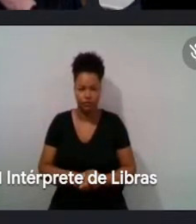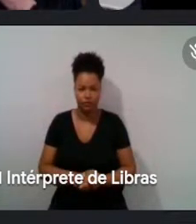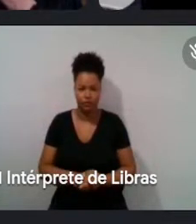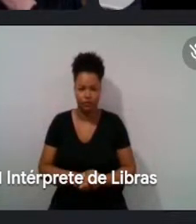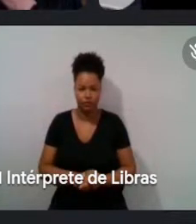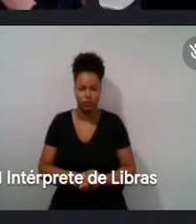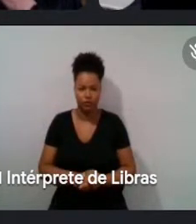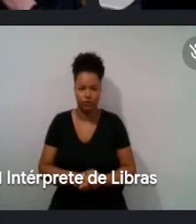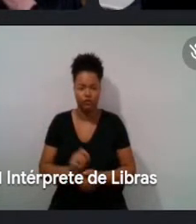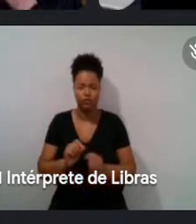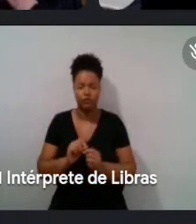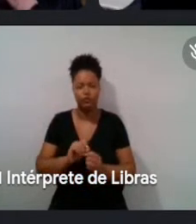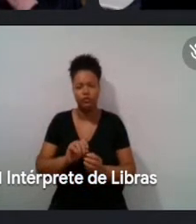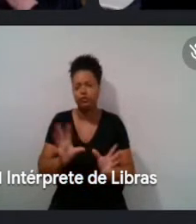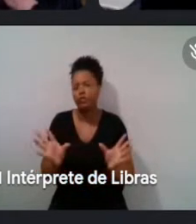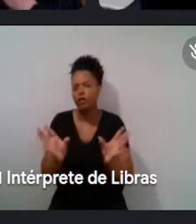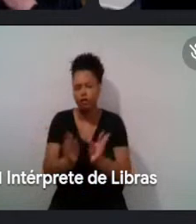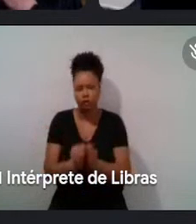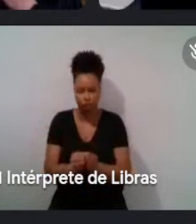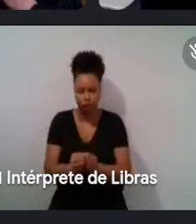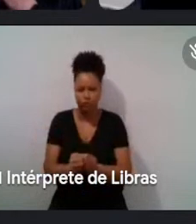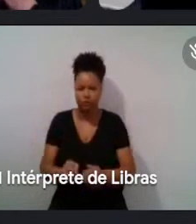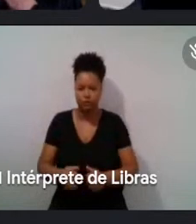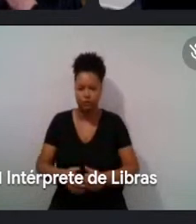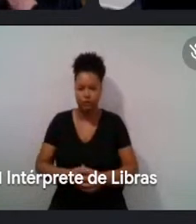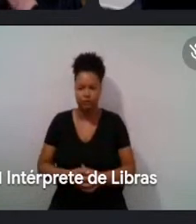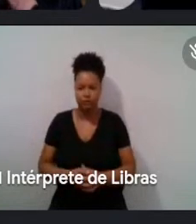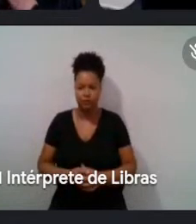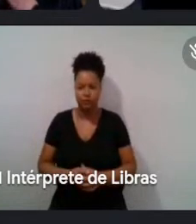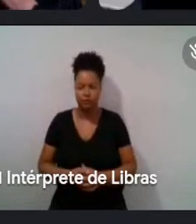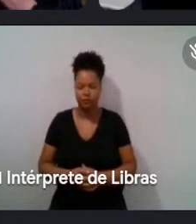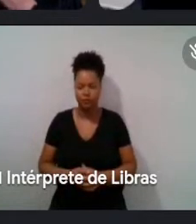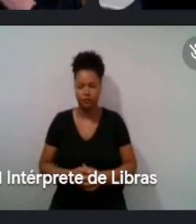fazer um resumo aqui. Bom,